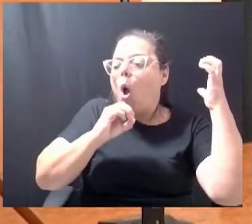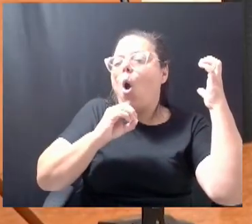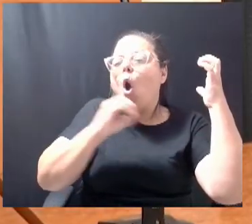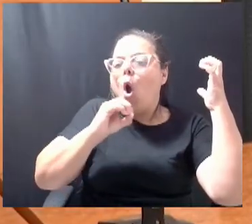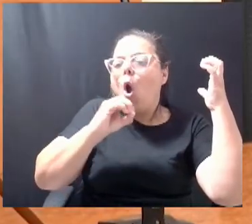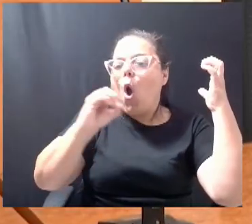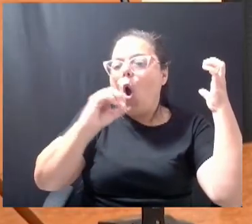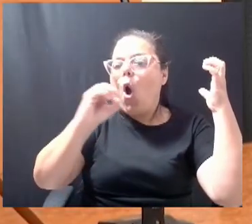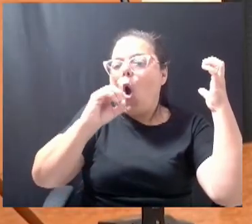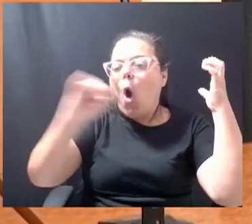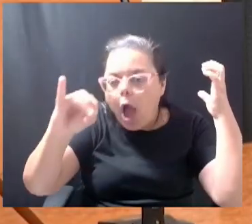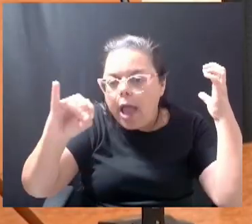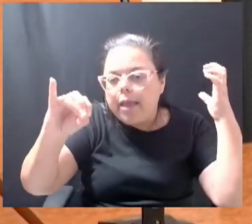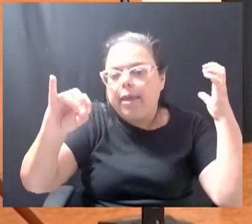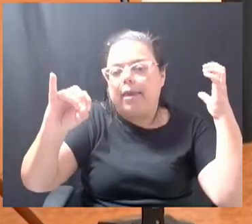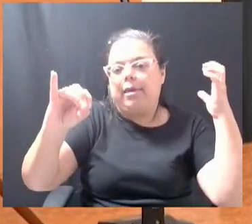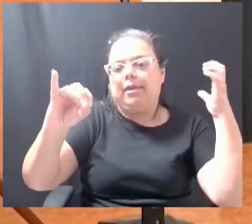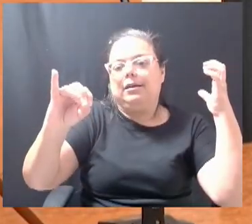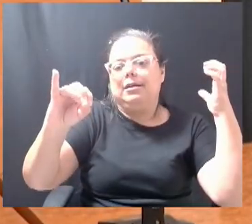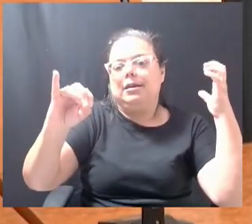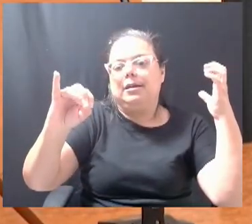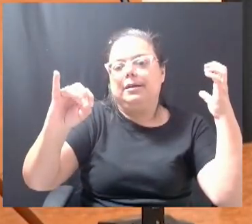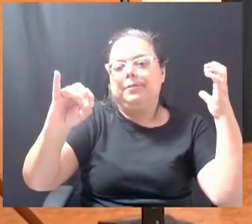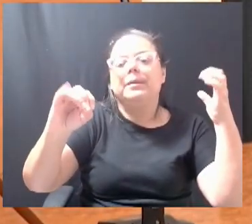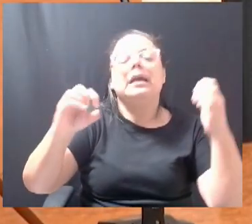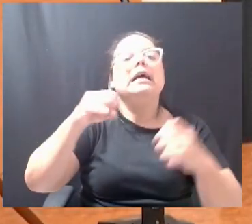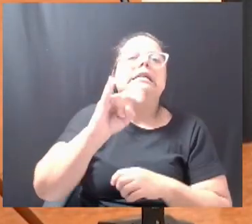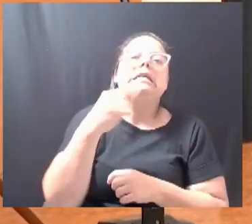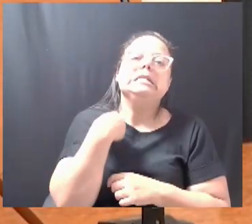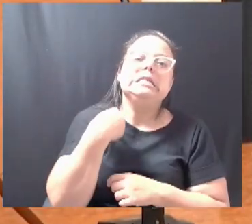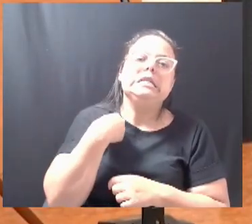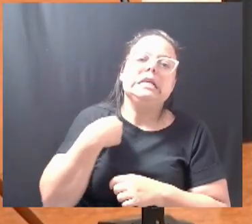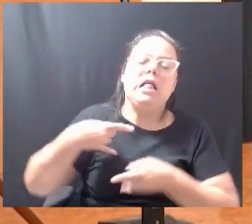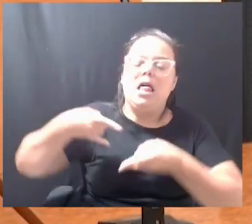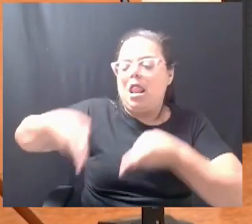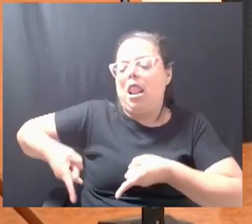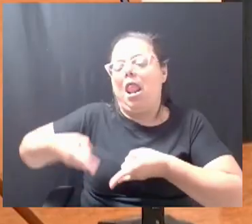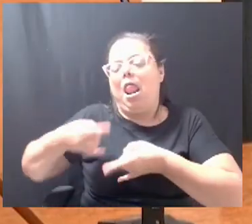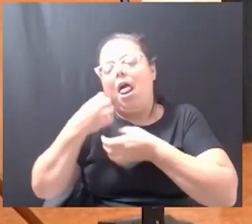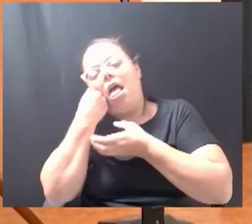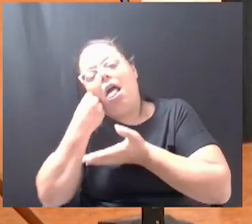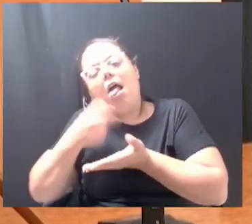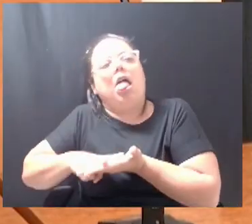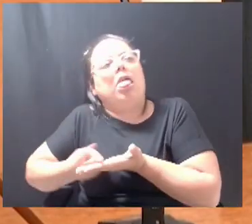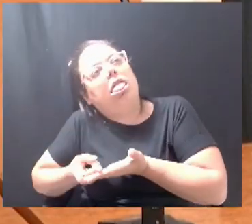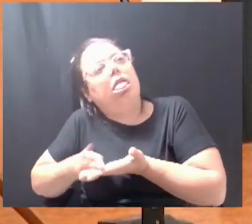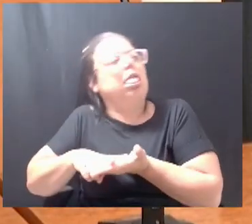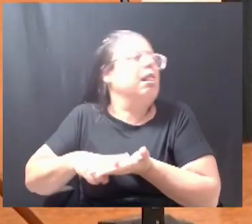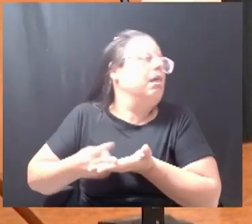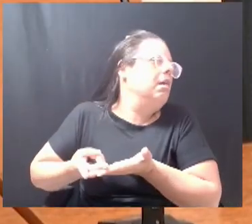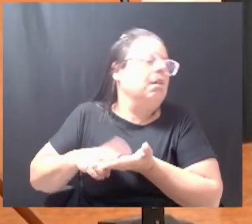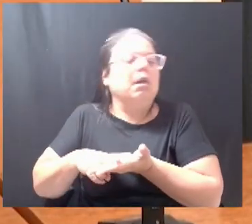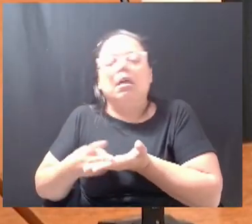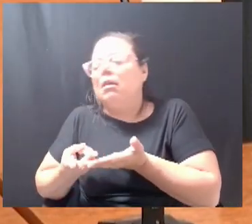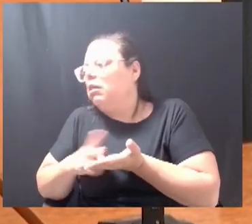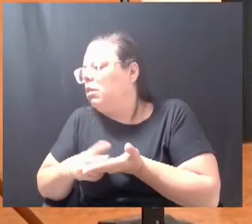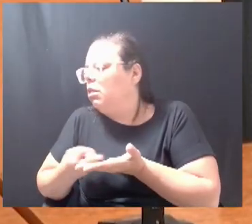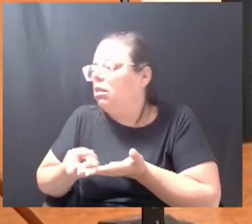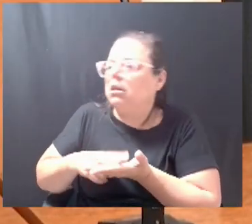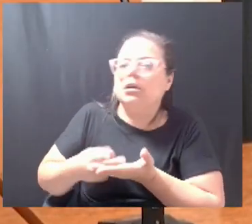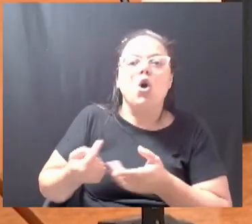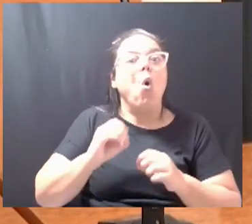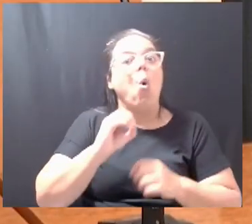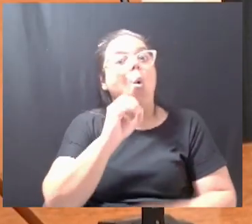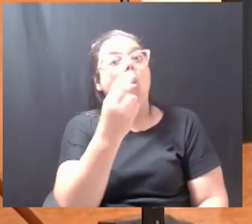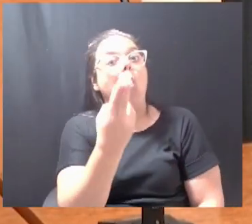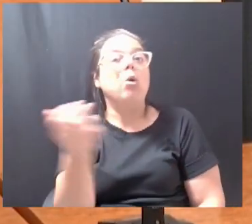Então, se eu durmo mal, se eu tenho uma noite mal dormida, se eu estou numa fase de muito estresse, se eu estou